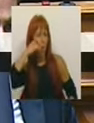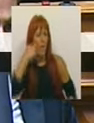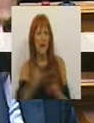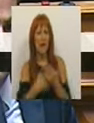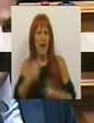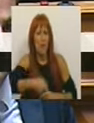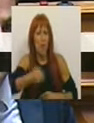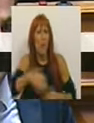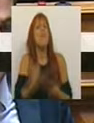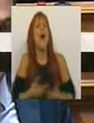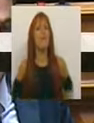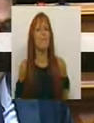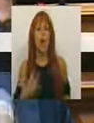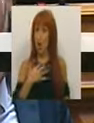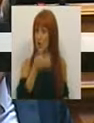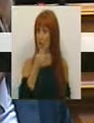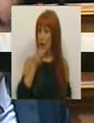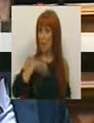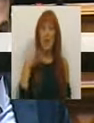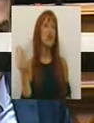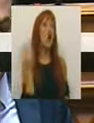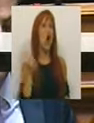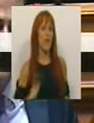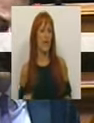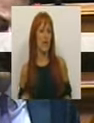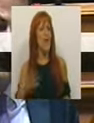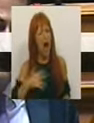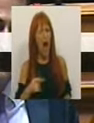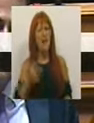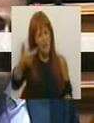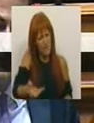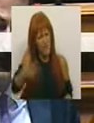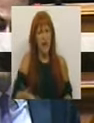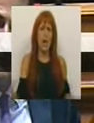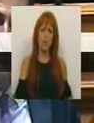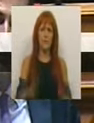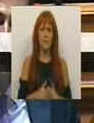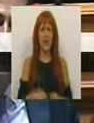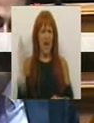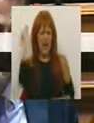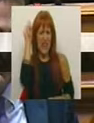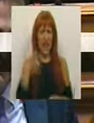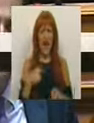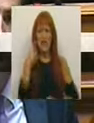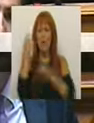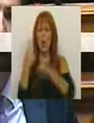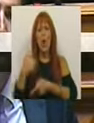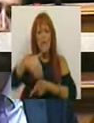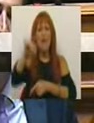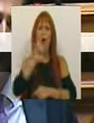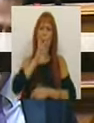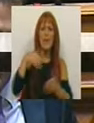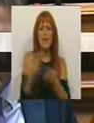mercado de arrendamento. Estamos a falar também de jovens que querem fixar-se nas terras onde vão à procura de